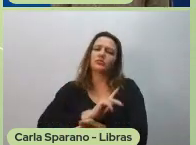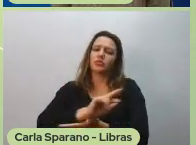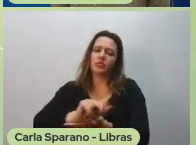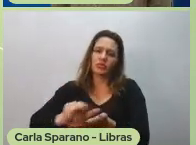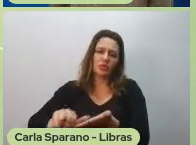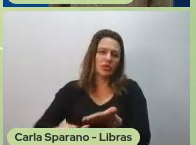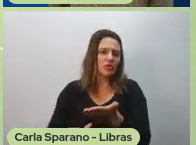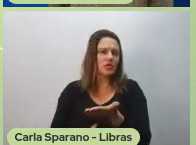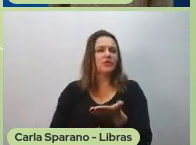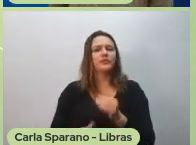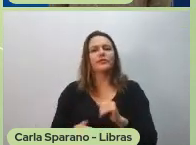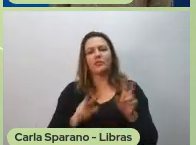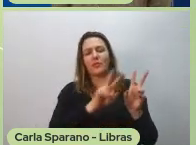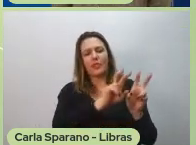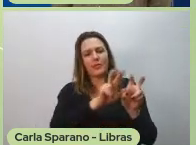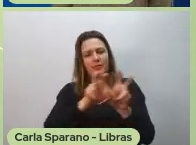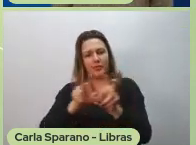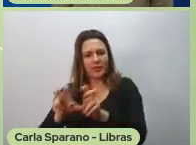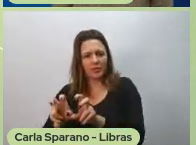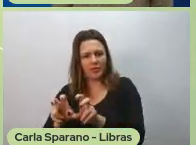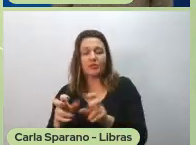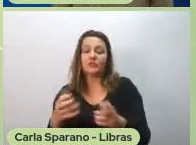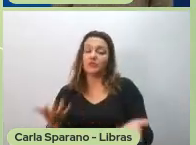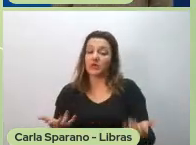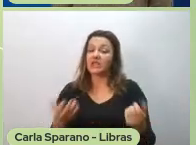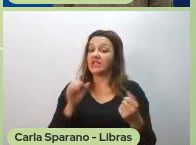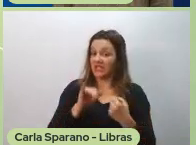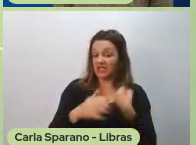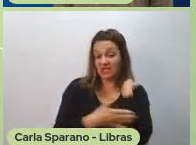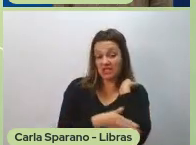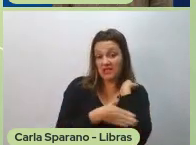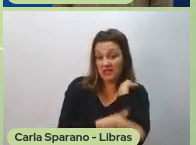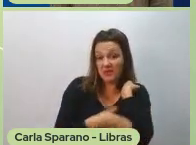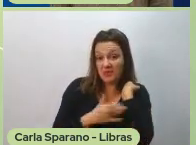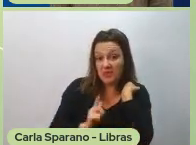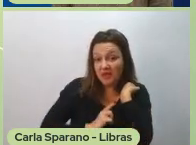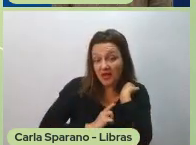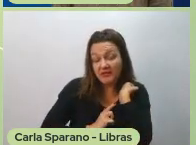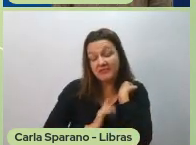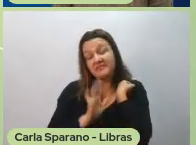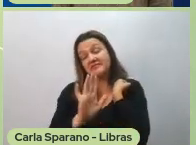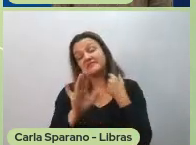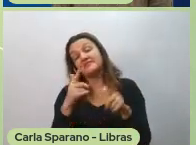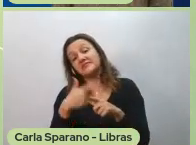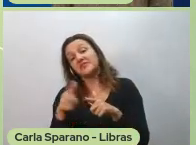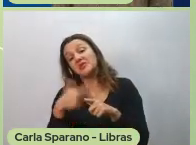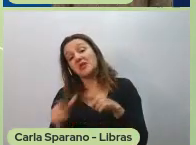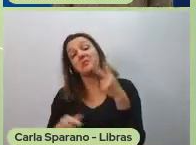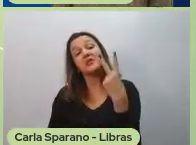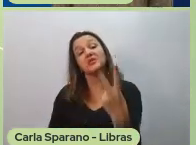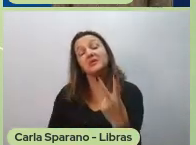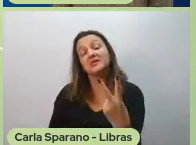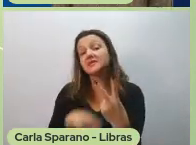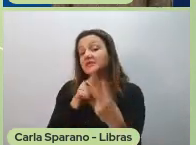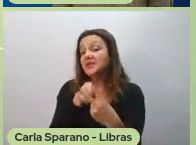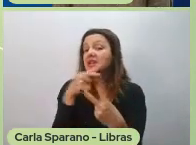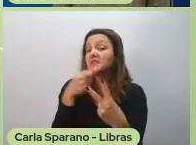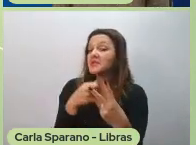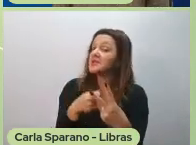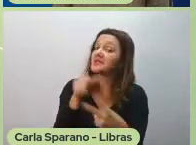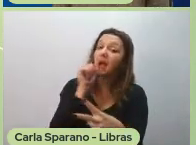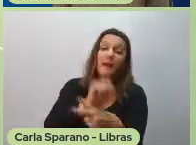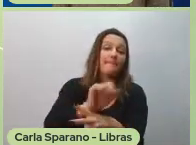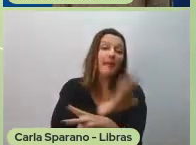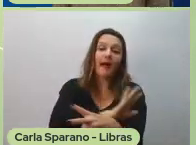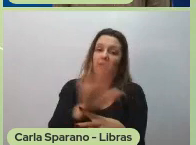assim, se a ciúmeira existe, a pessoa vai ter dois problemas, de ficar com ciúmes e deixar de ficar com ciúmes. Porque o indivíduo é